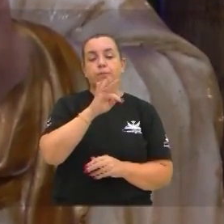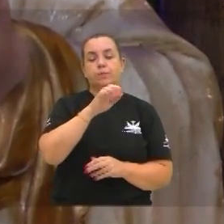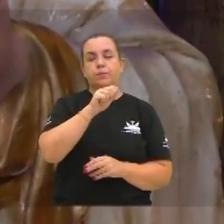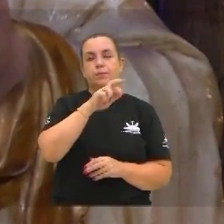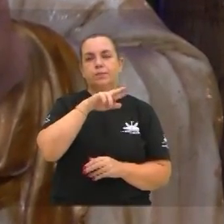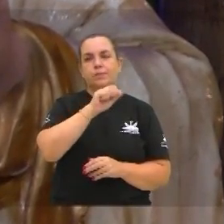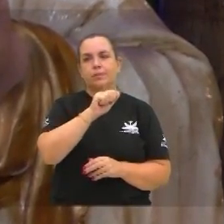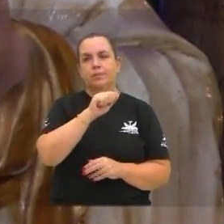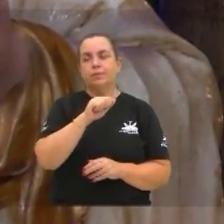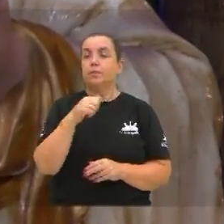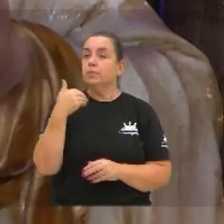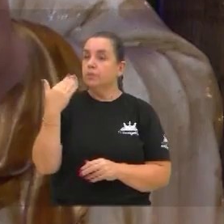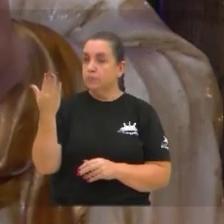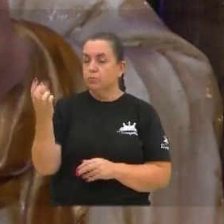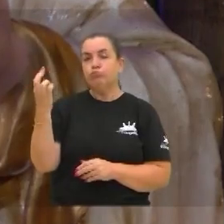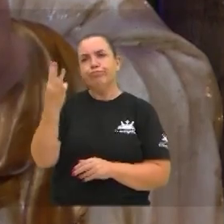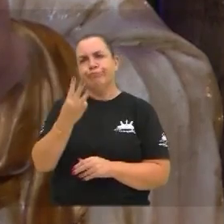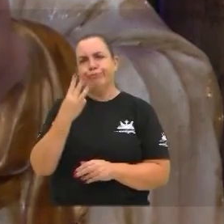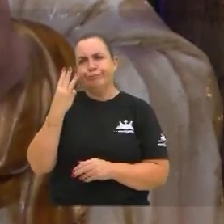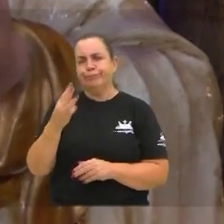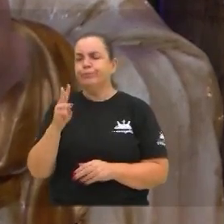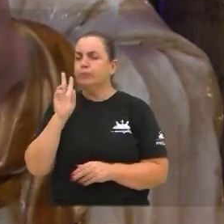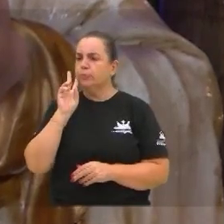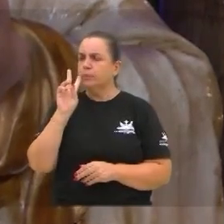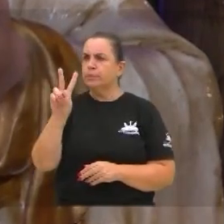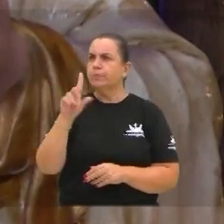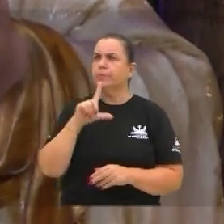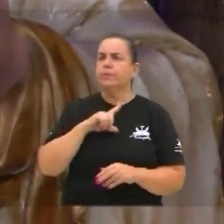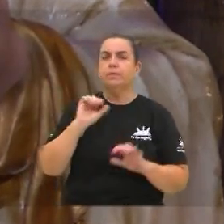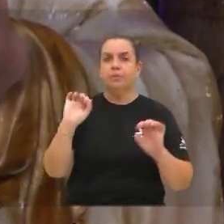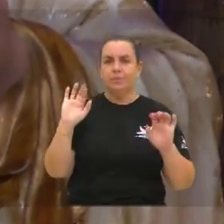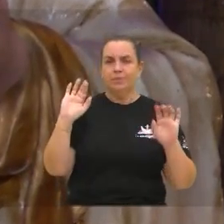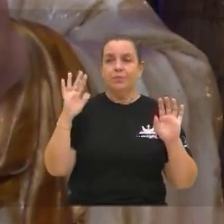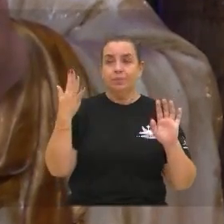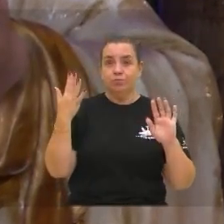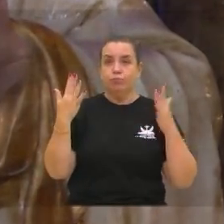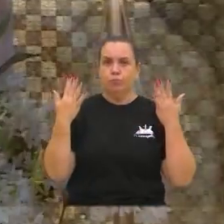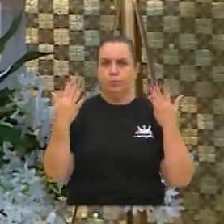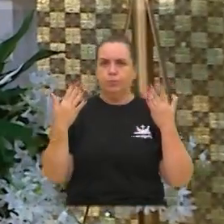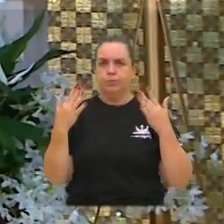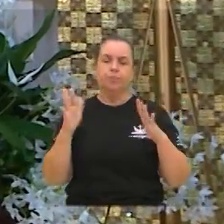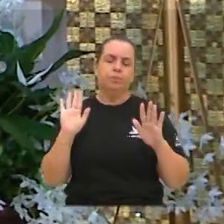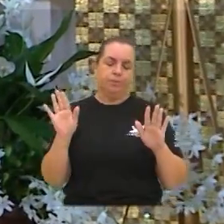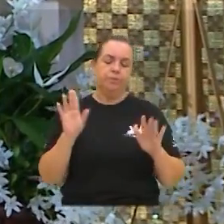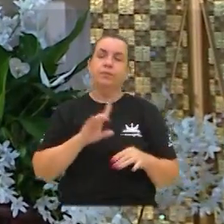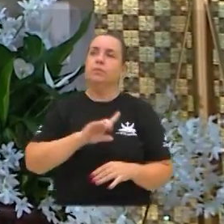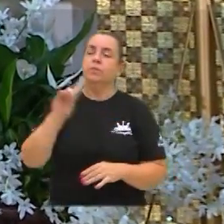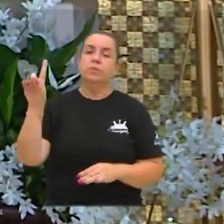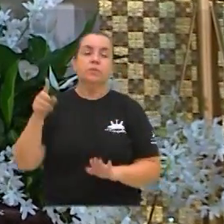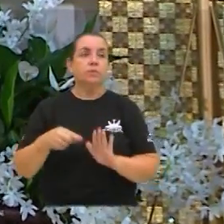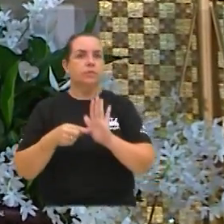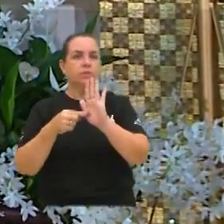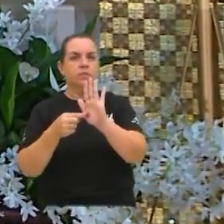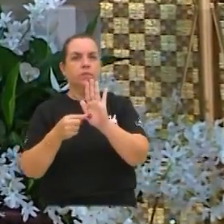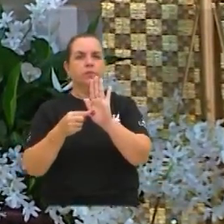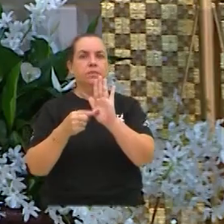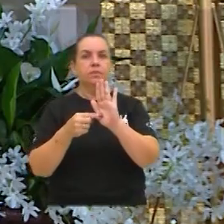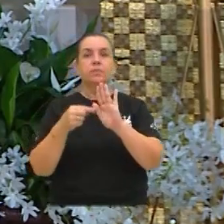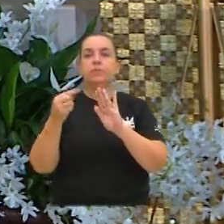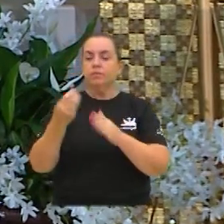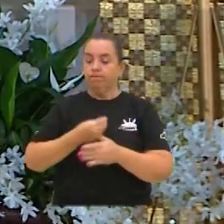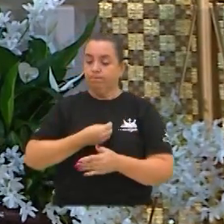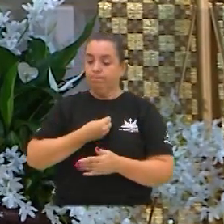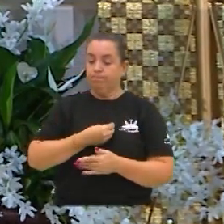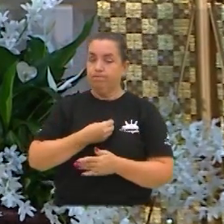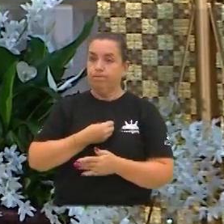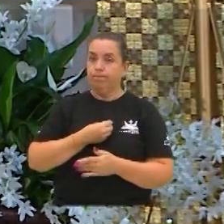eles observaram, havia um sinal, quer dizer, Deus dá os sinais da sua